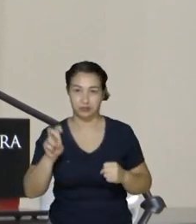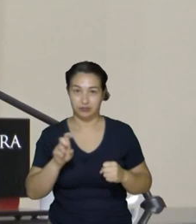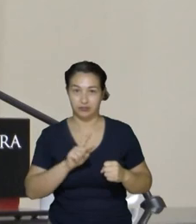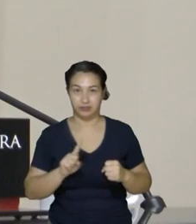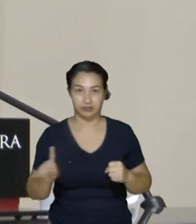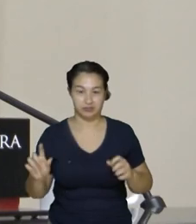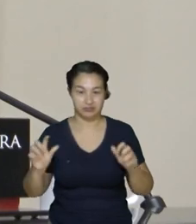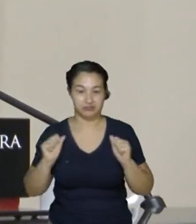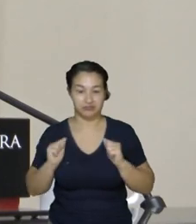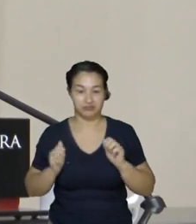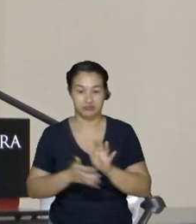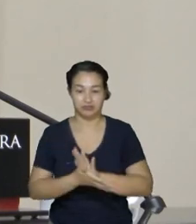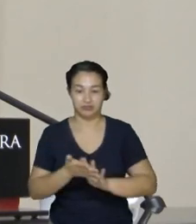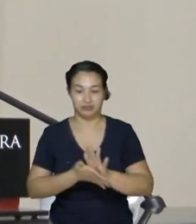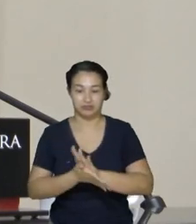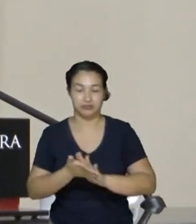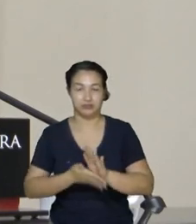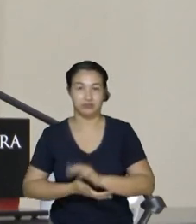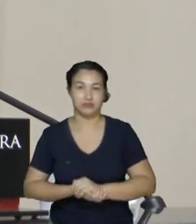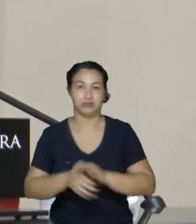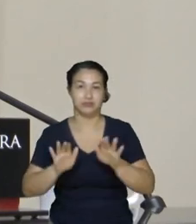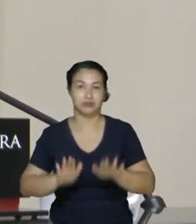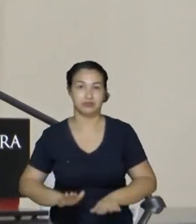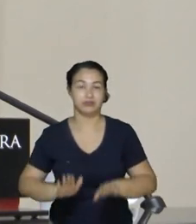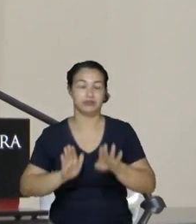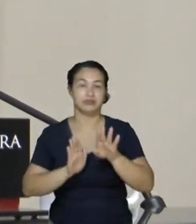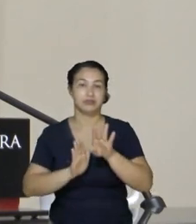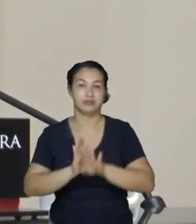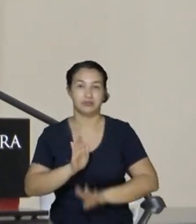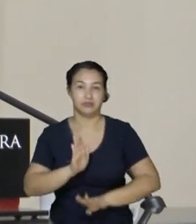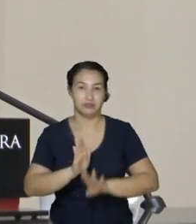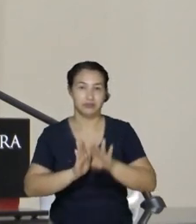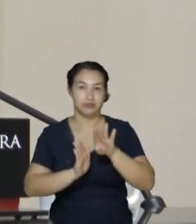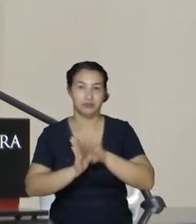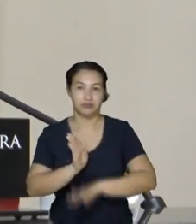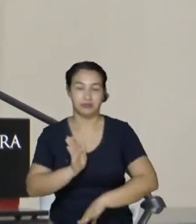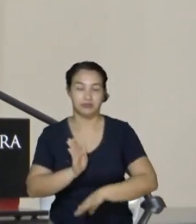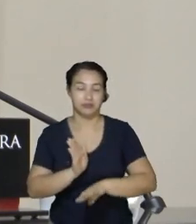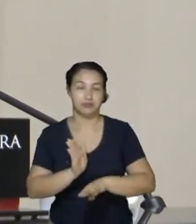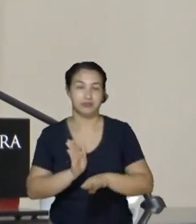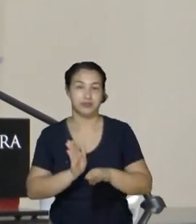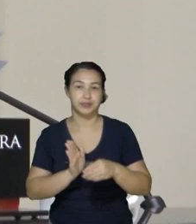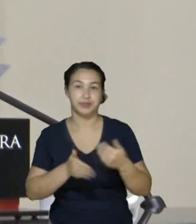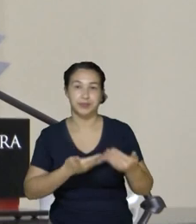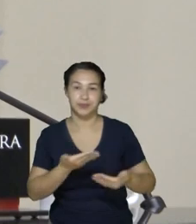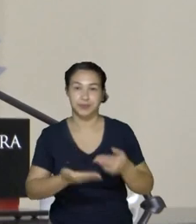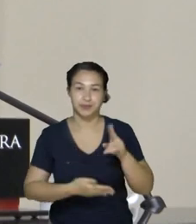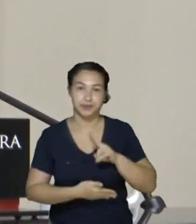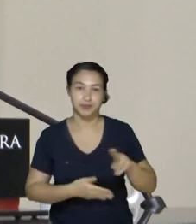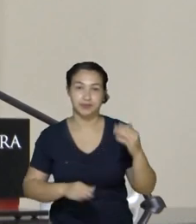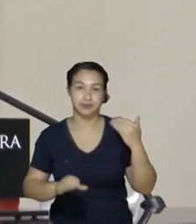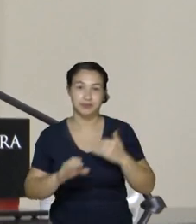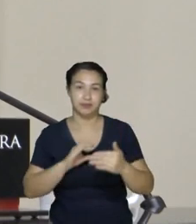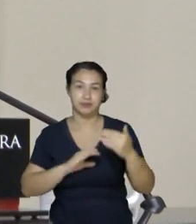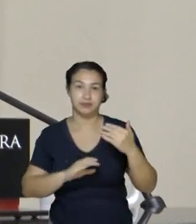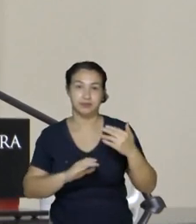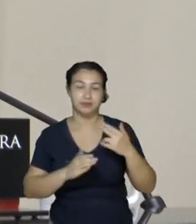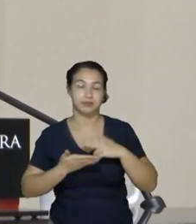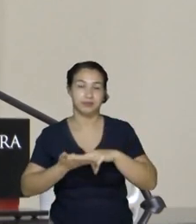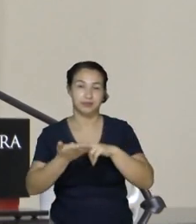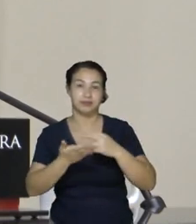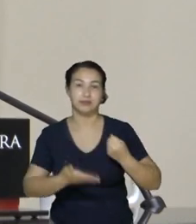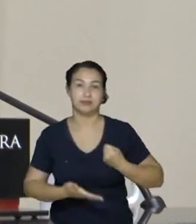não e nenhuma abstenção. Foi mantido o veto parcial em turno único pelo processo nominal encaminhado pela mensagem